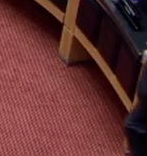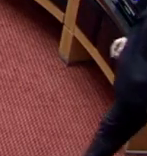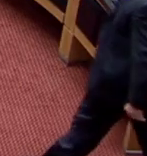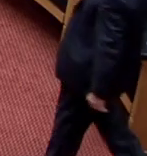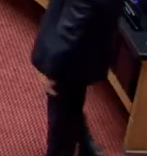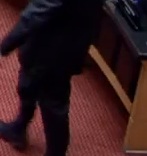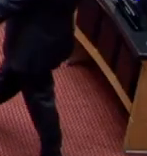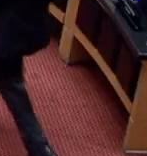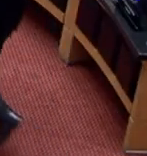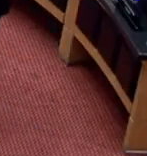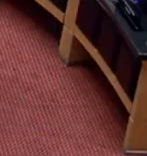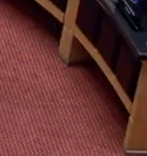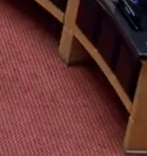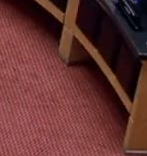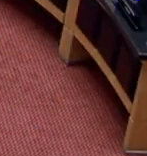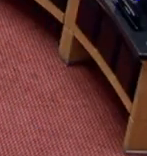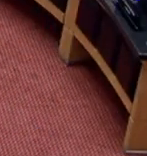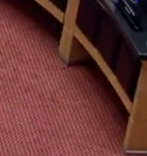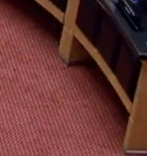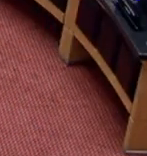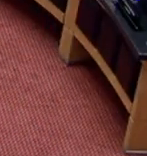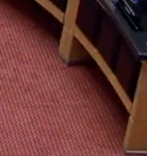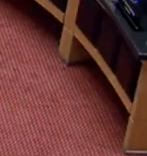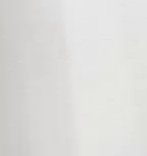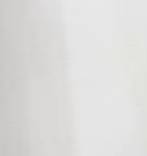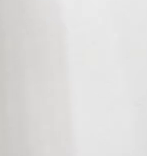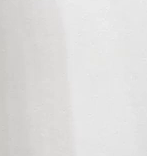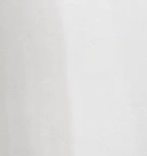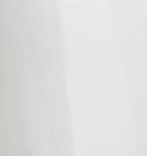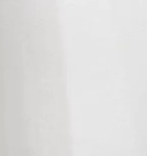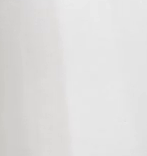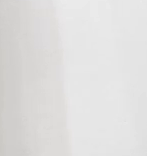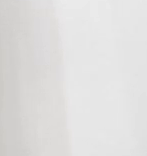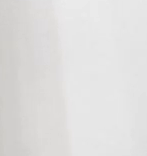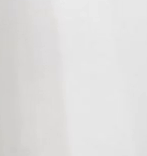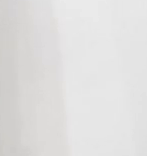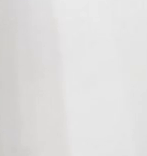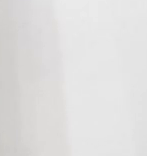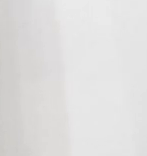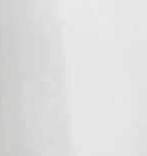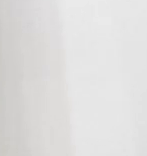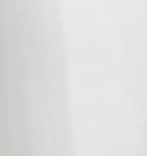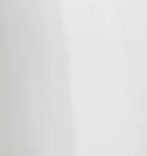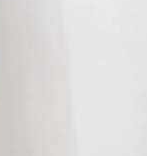E aí E aí